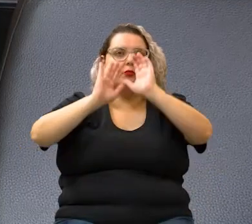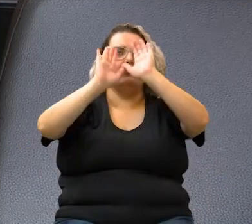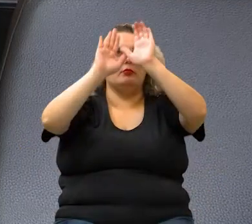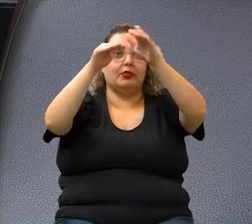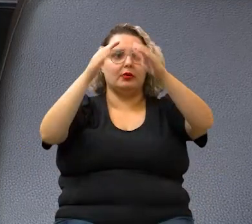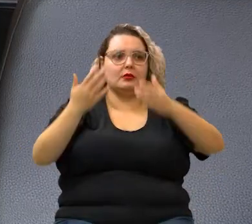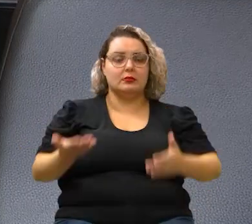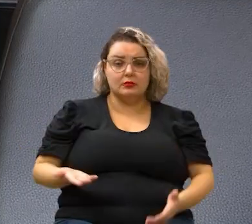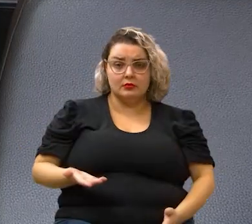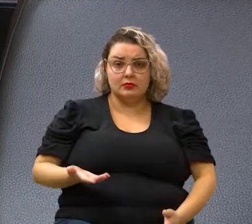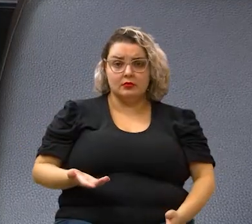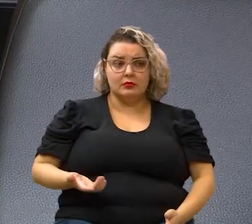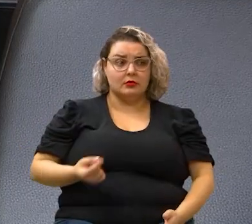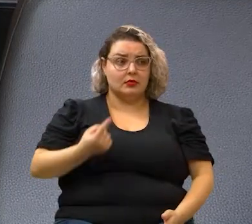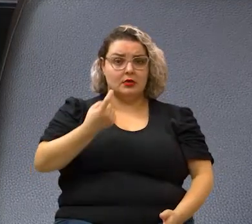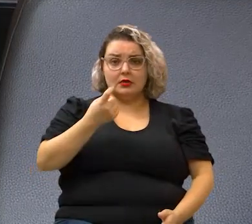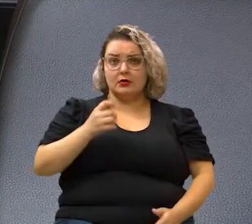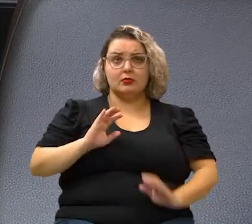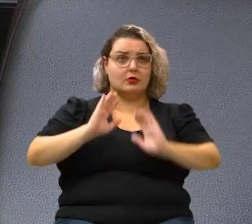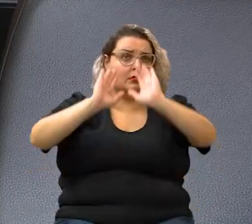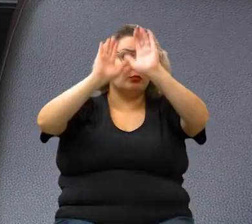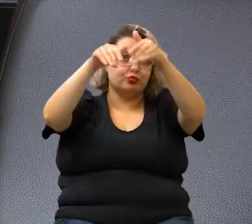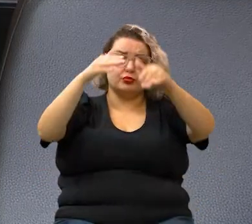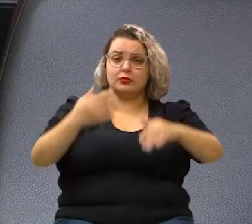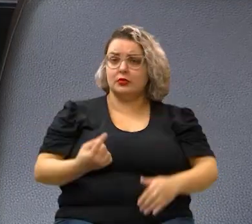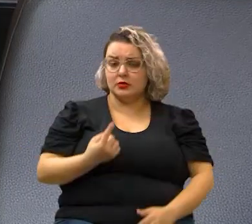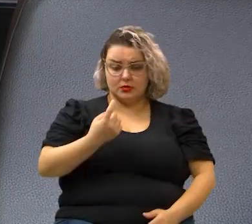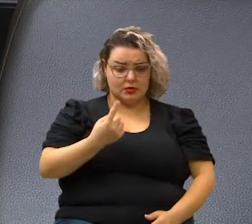partida de basquete. Vai ser o único que vai